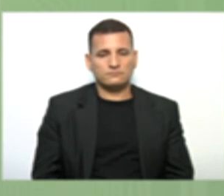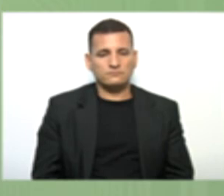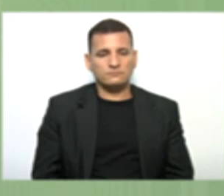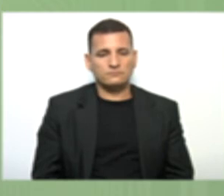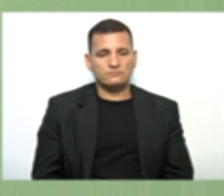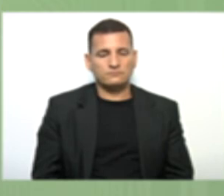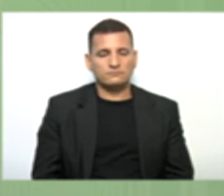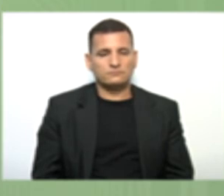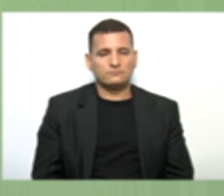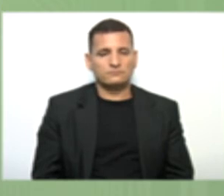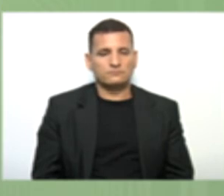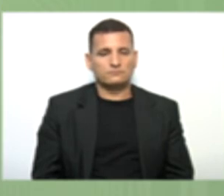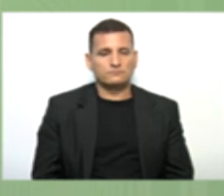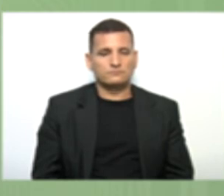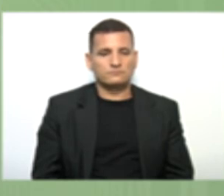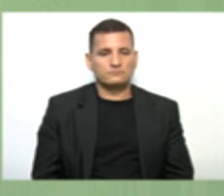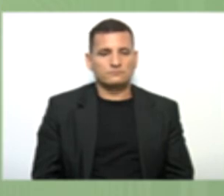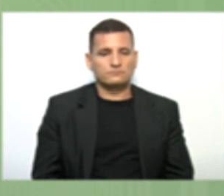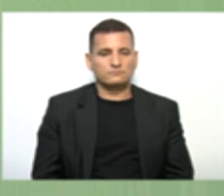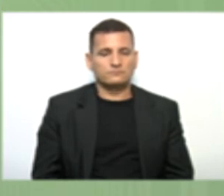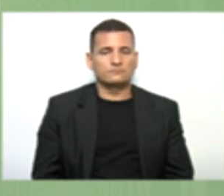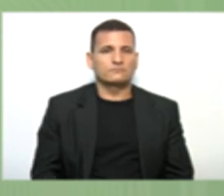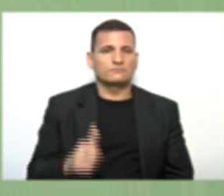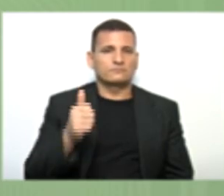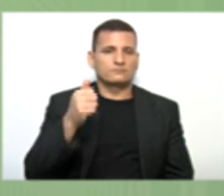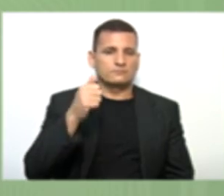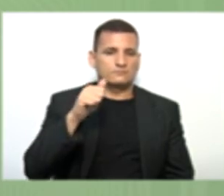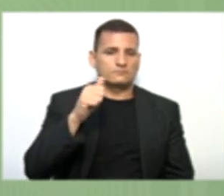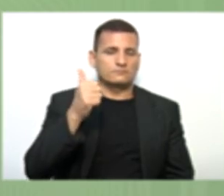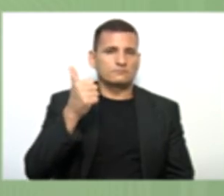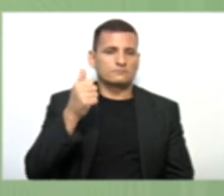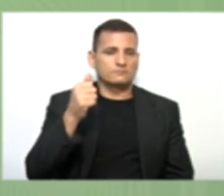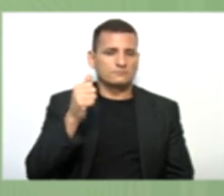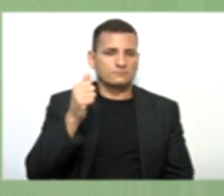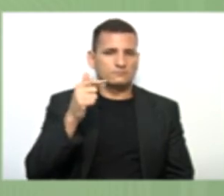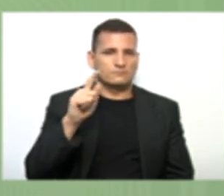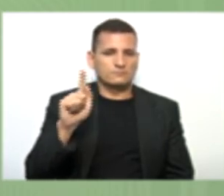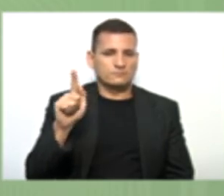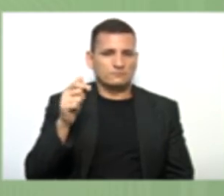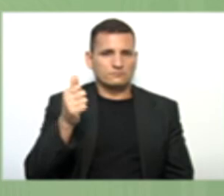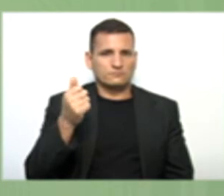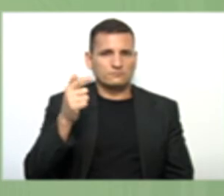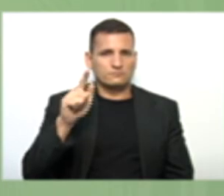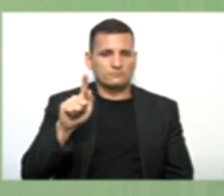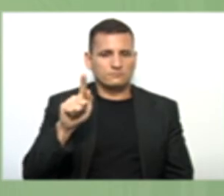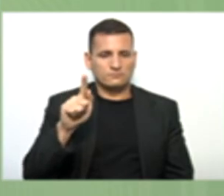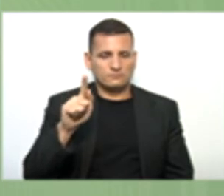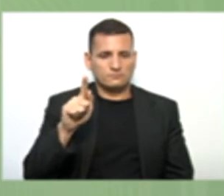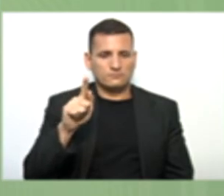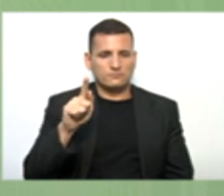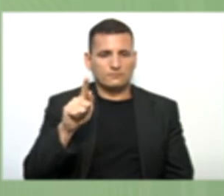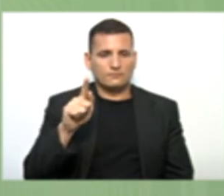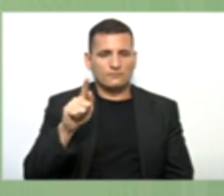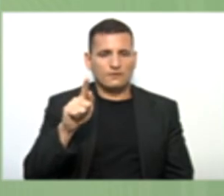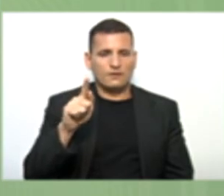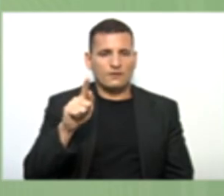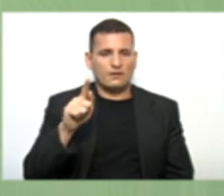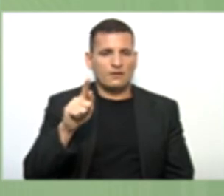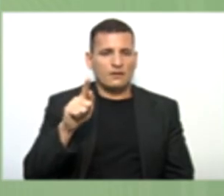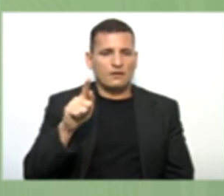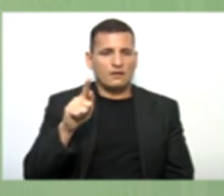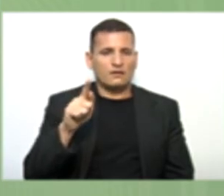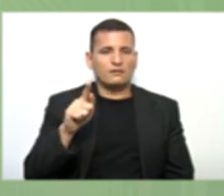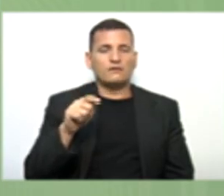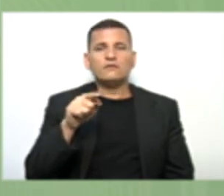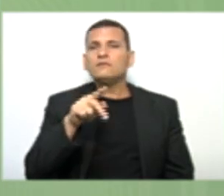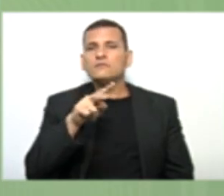tivesse 1000. Se fosse 1000 também ia funcionar do mesmo jeito, só que o código ia ser bem grande, bem grande mesmo. Aqui, se vocês observarem,